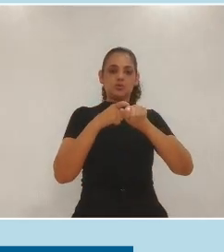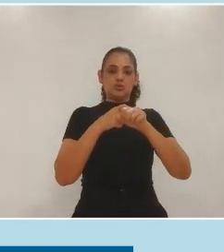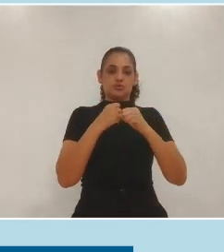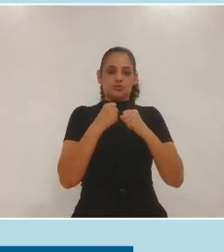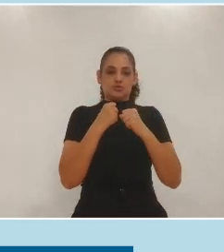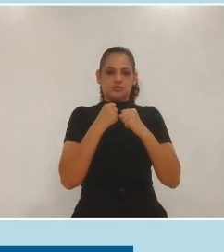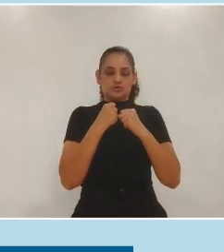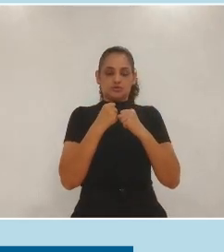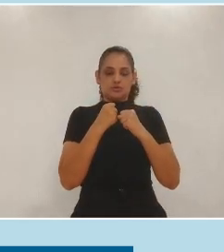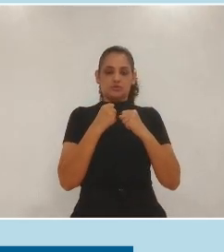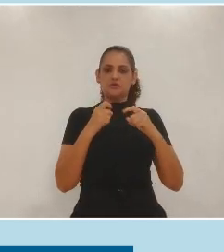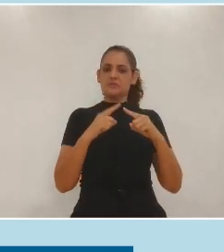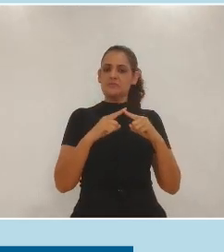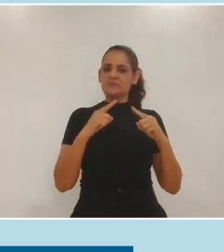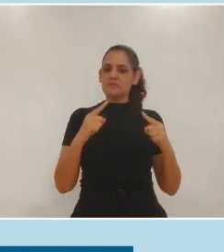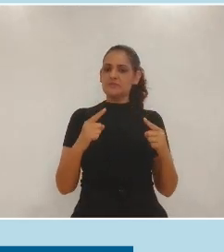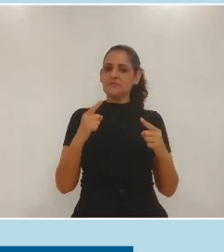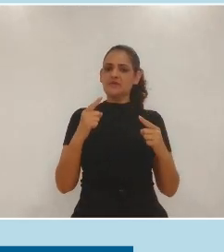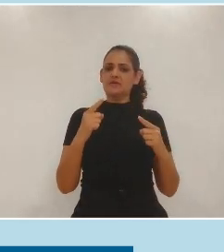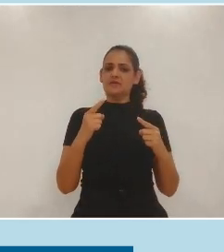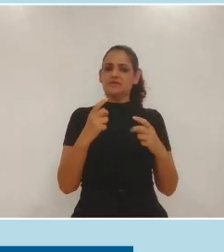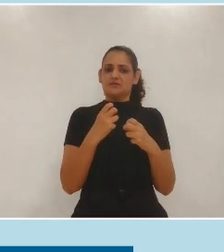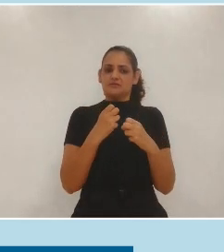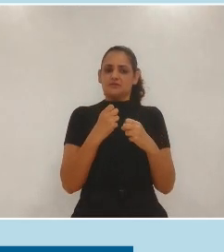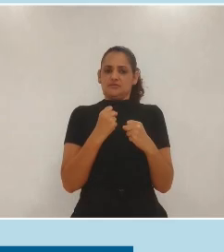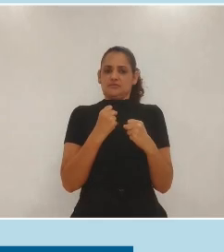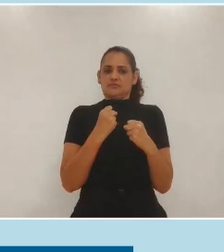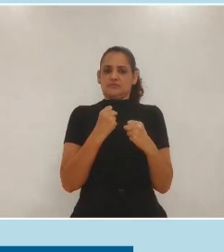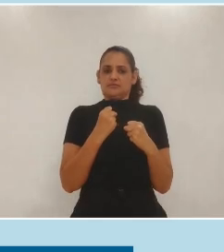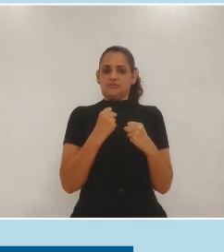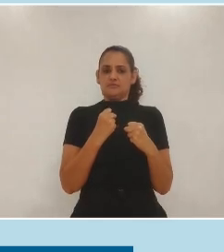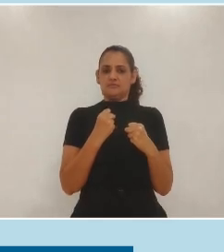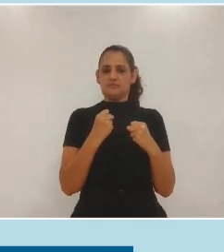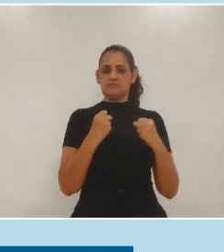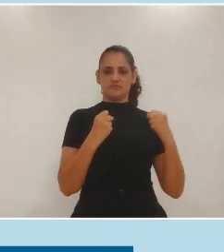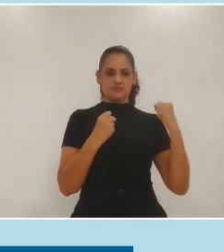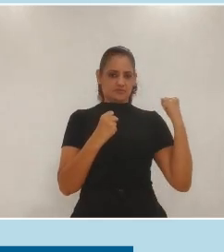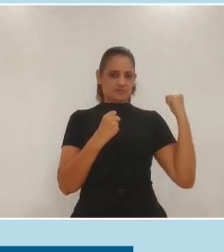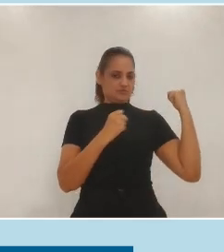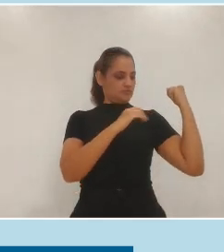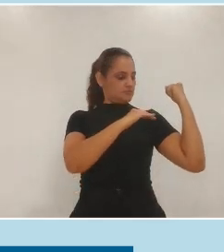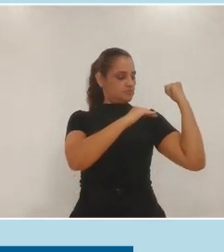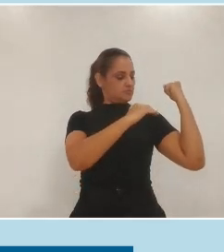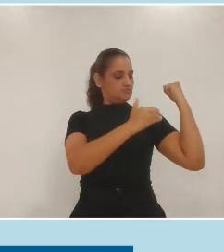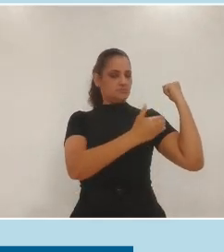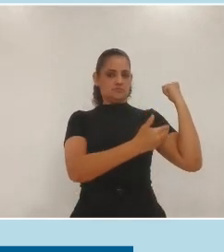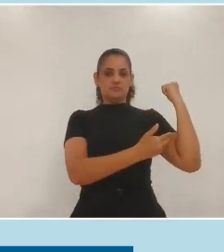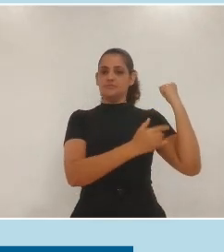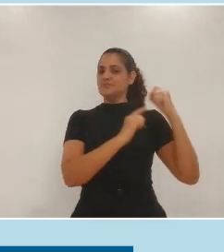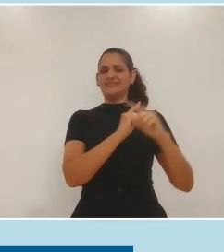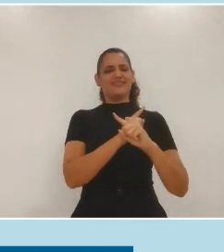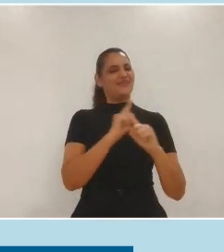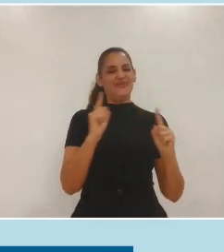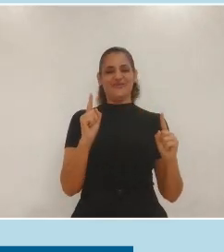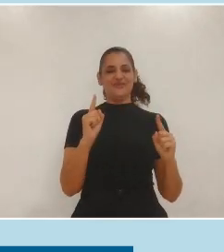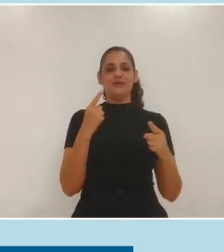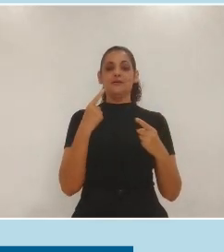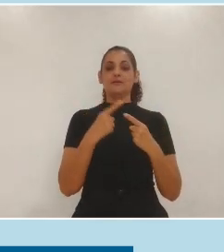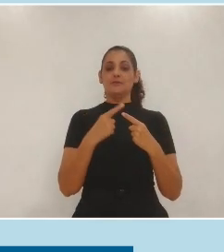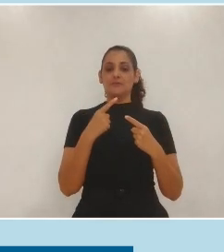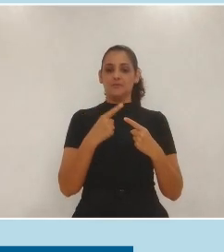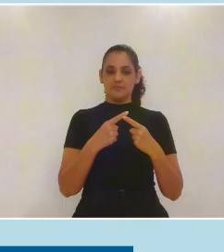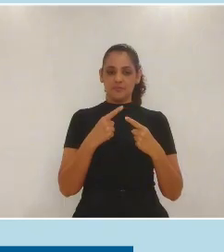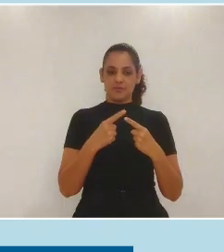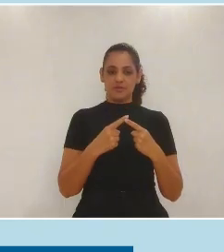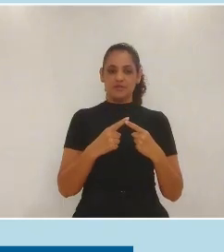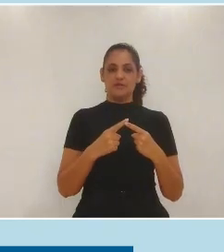mas se a pessoa está todo o tempo apertada, se não era para ela ser musculosa? Não, porque o tônus simpático ele vai ser